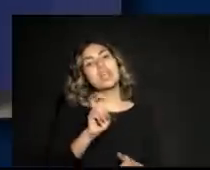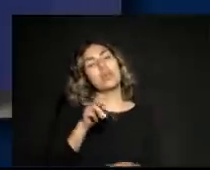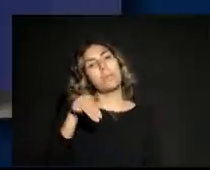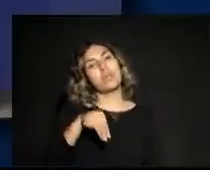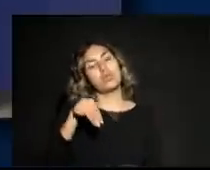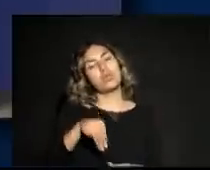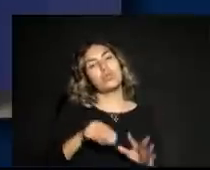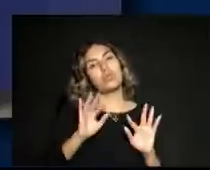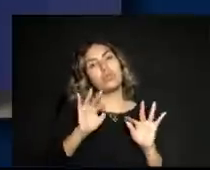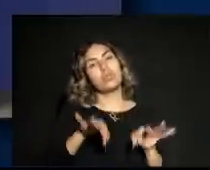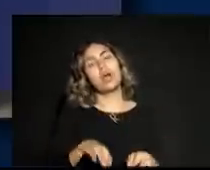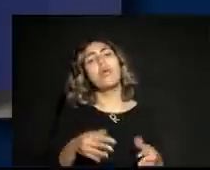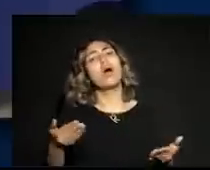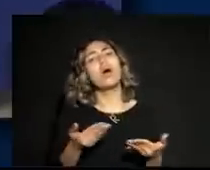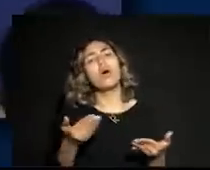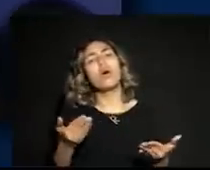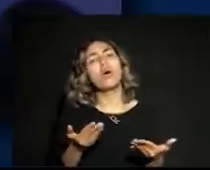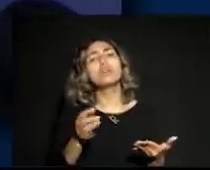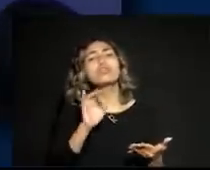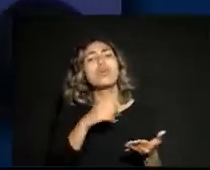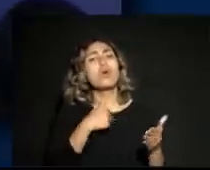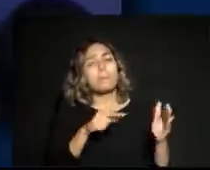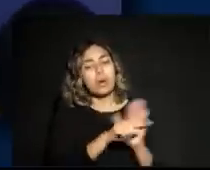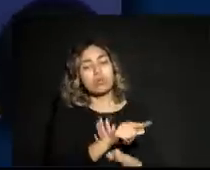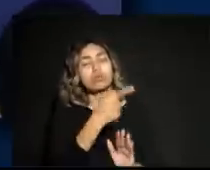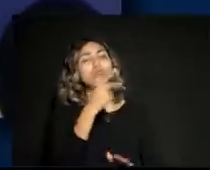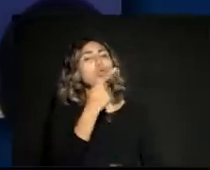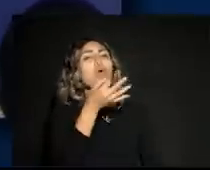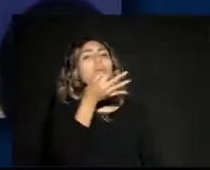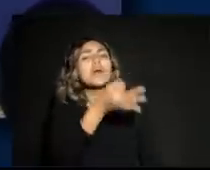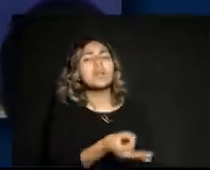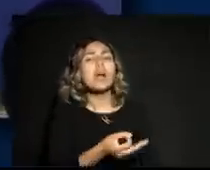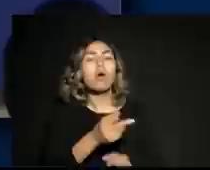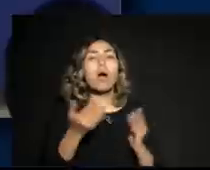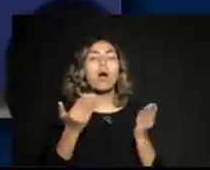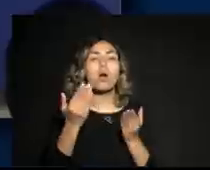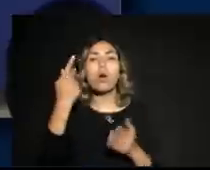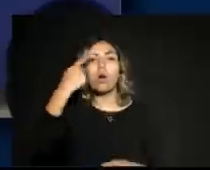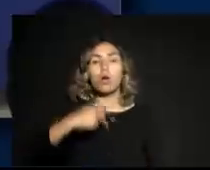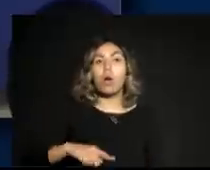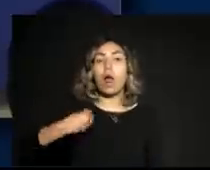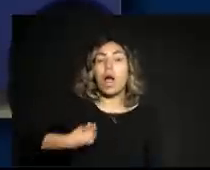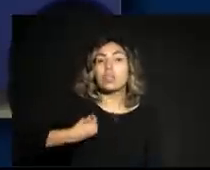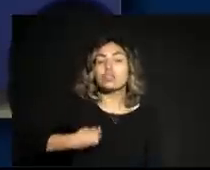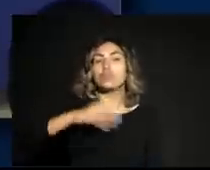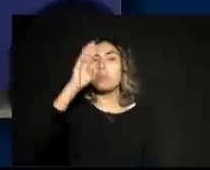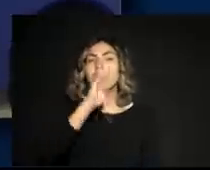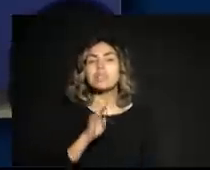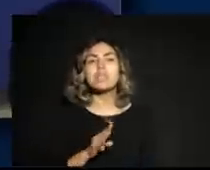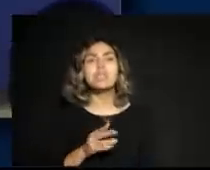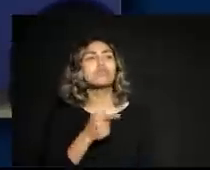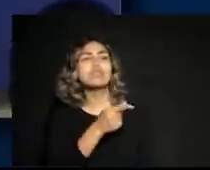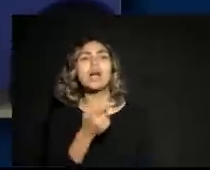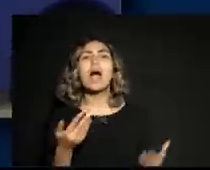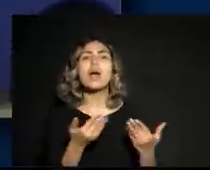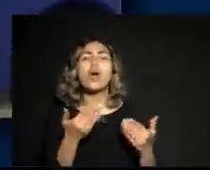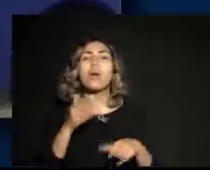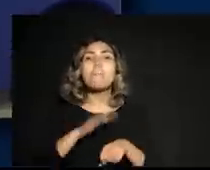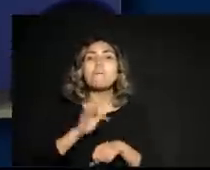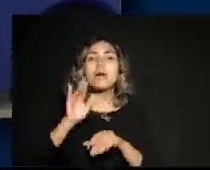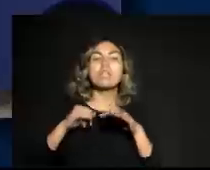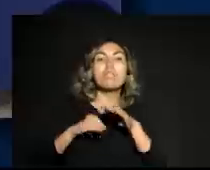minutos finais é criação então ouvir a tua opinião sobre os ativos brasileiros neste momento é o que que você acha que tá mais